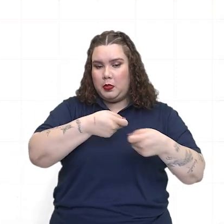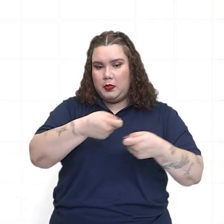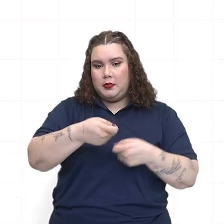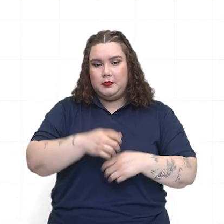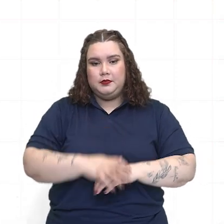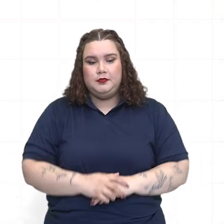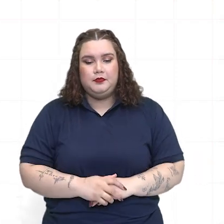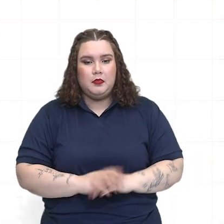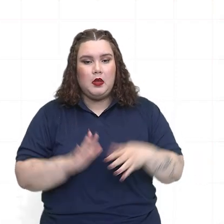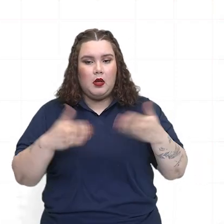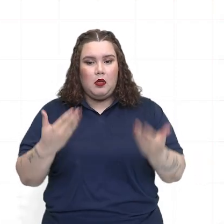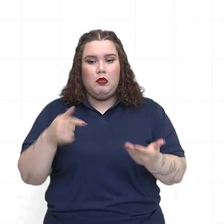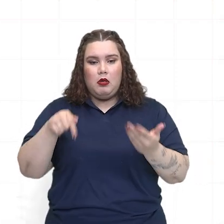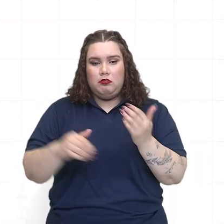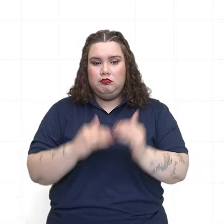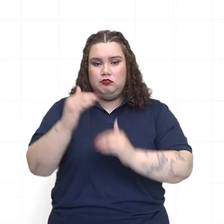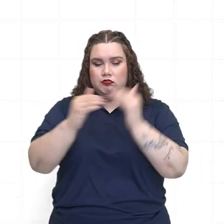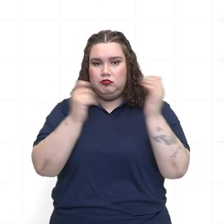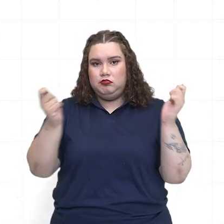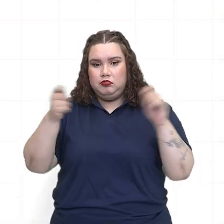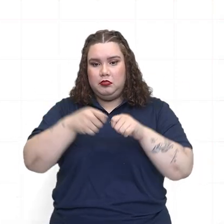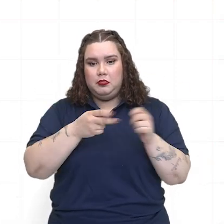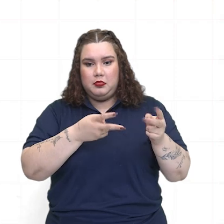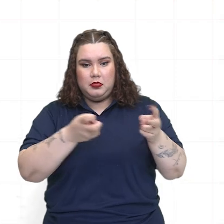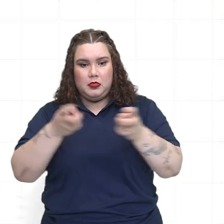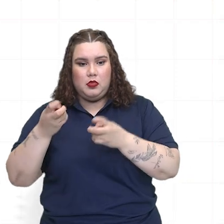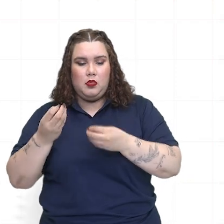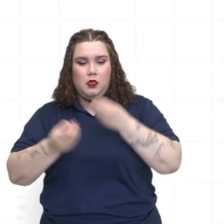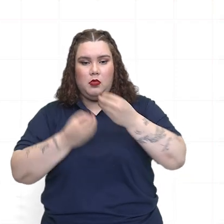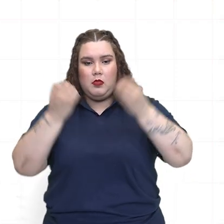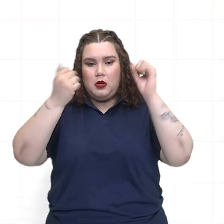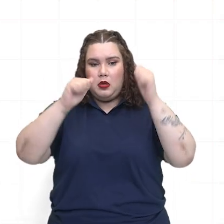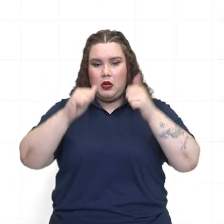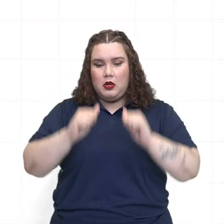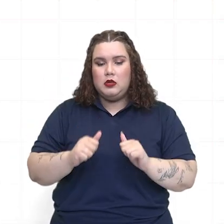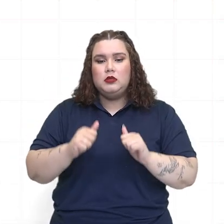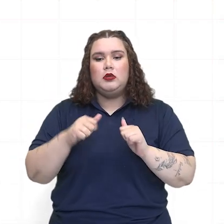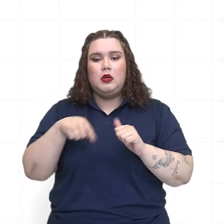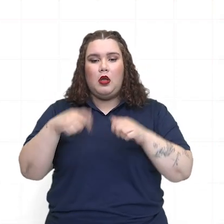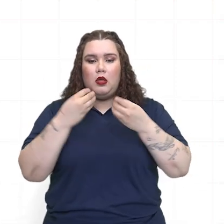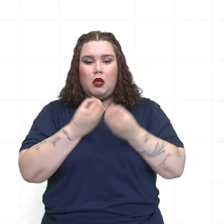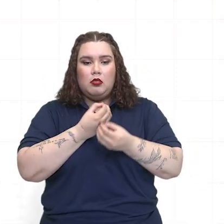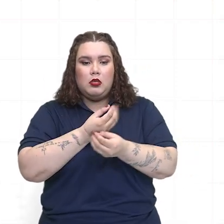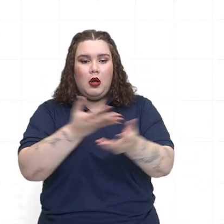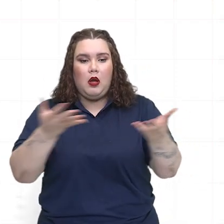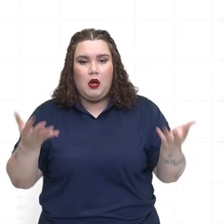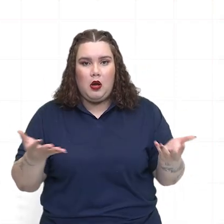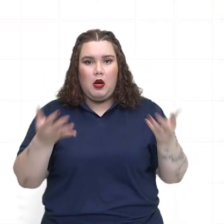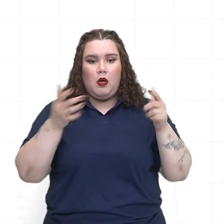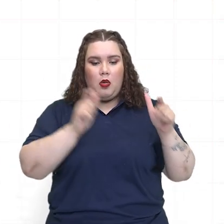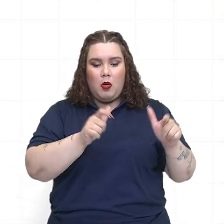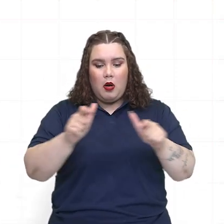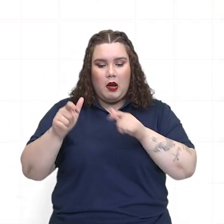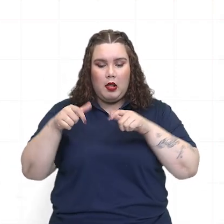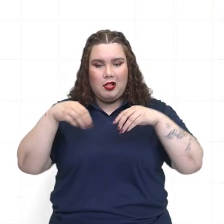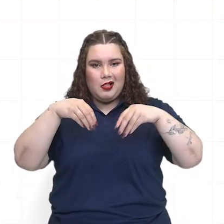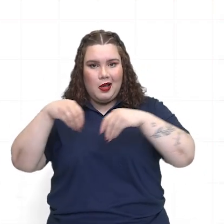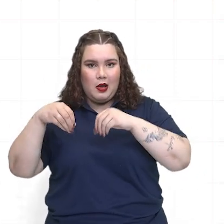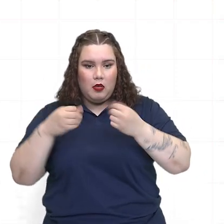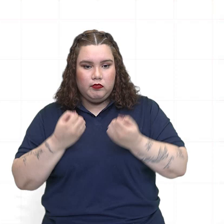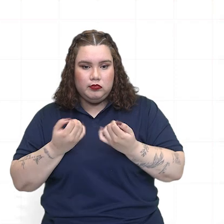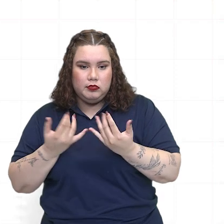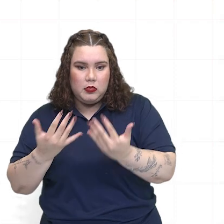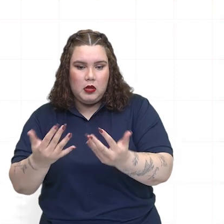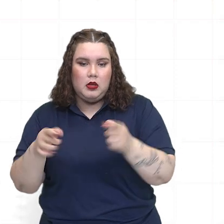ao analisarmos a distribuição de terras e cargos por Carlos Magno aos nobres,